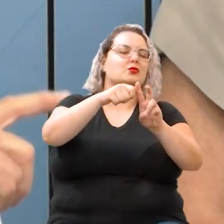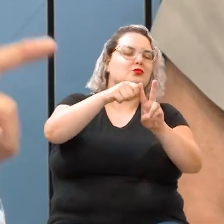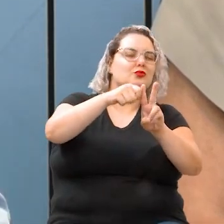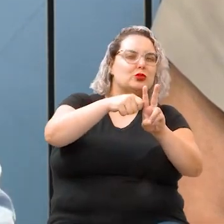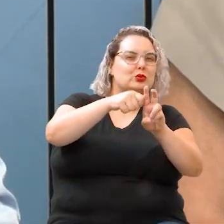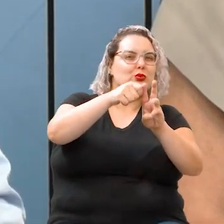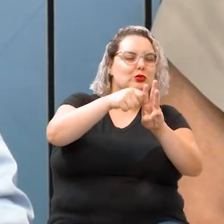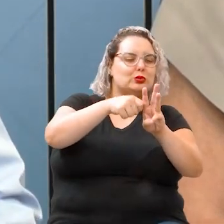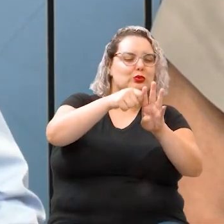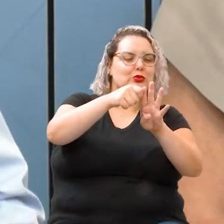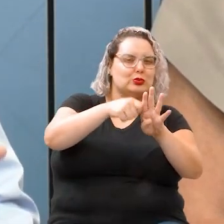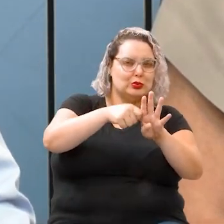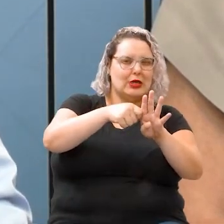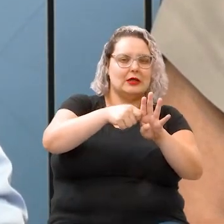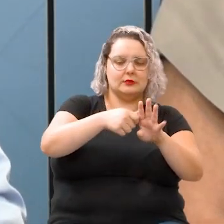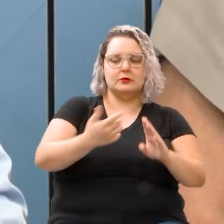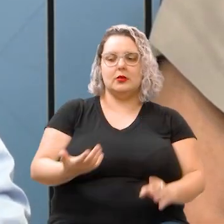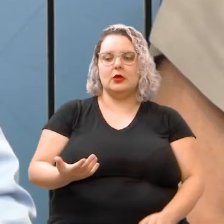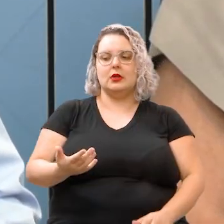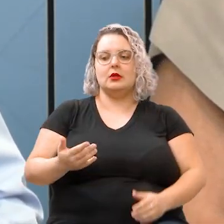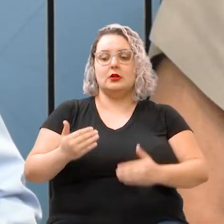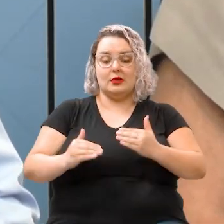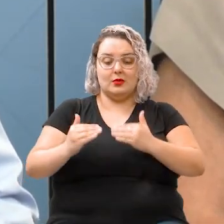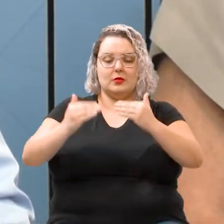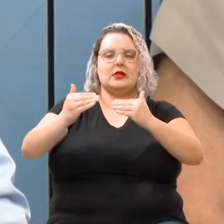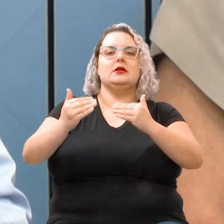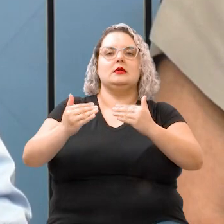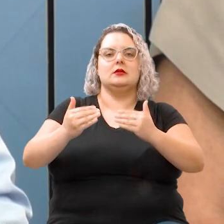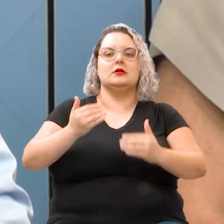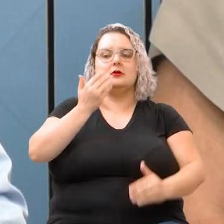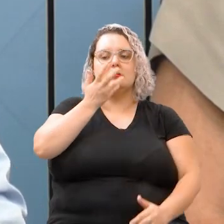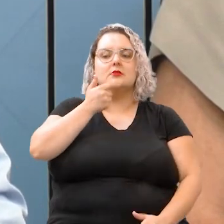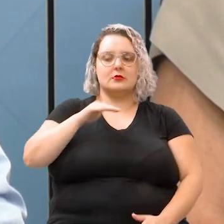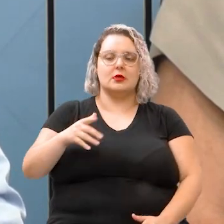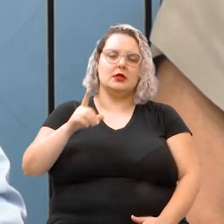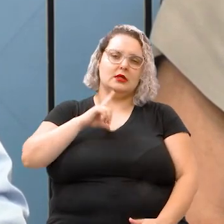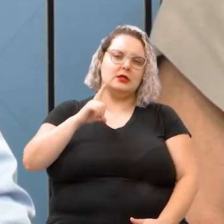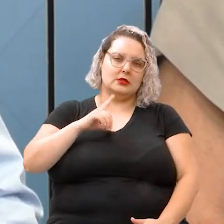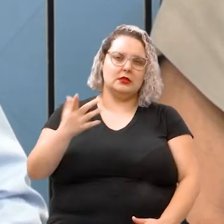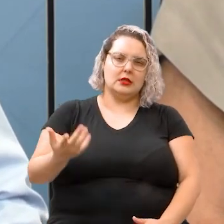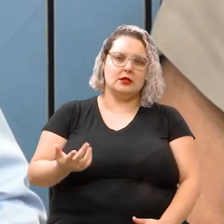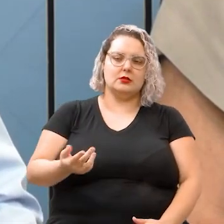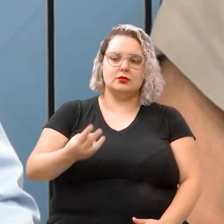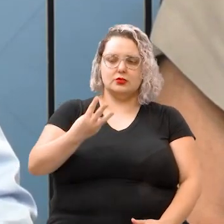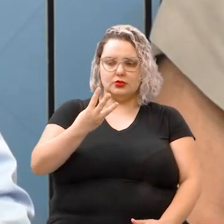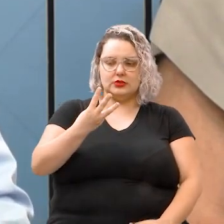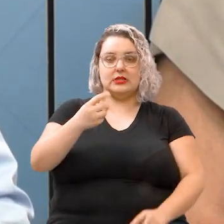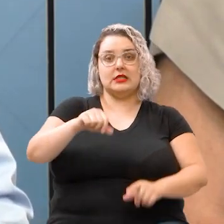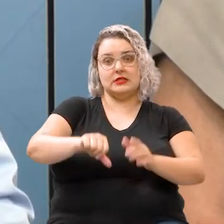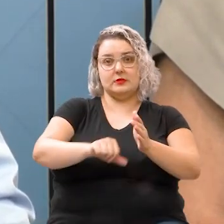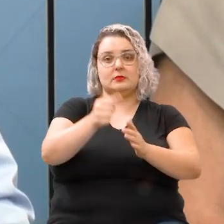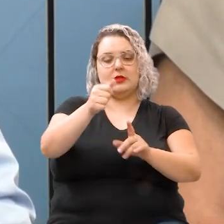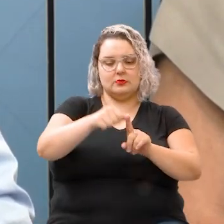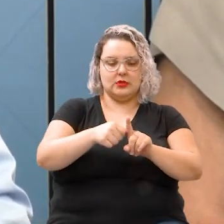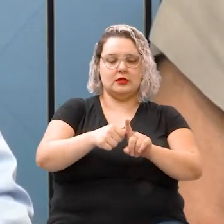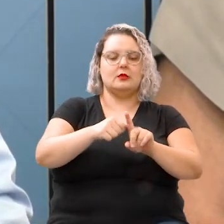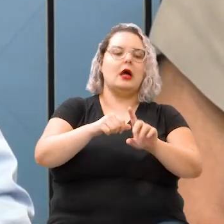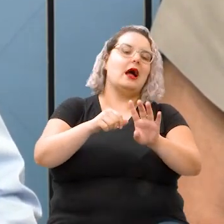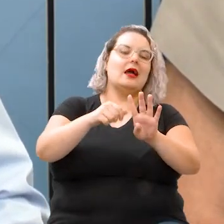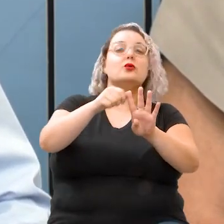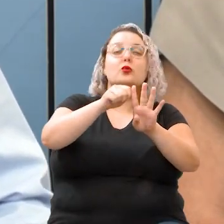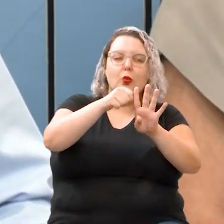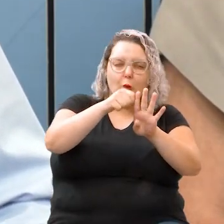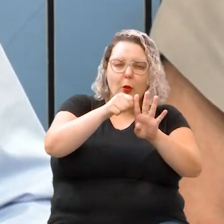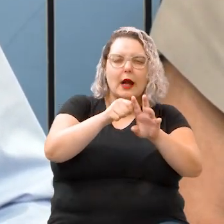na fase da embriogênese, da formação da criança. Toda criança ela tem lá os 3 primeiros meses para a sua formação. Então pode